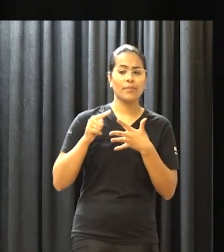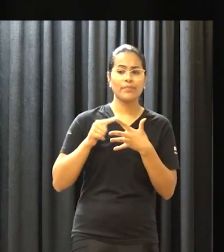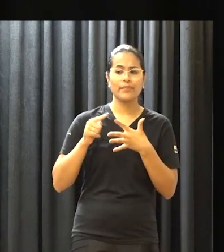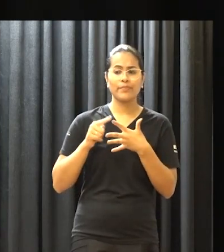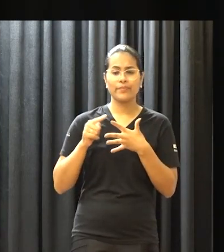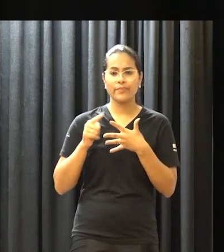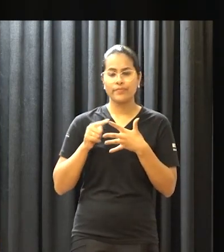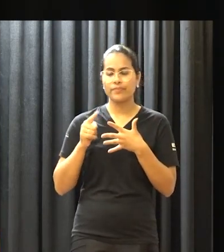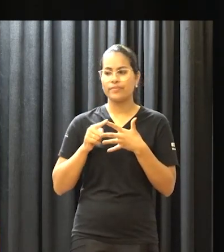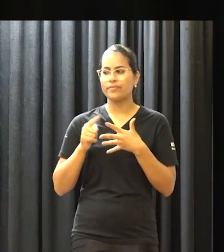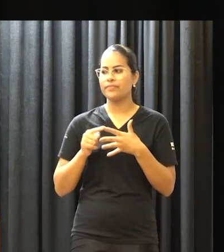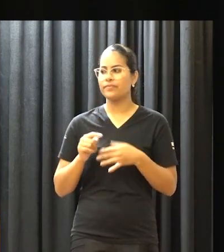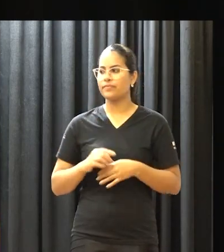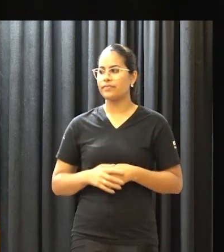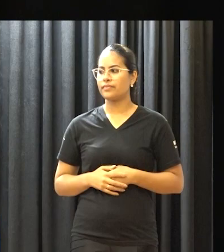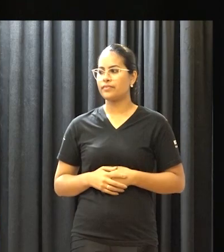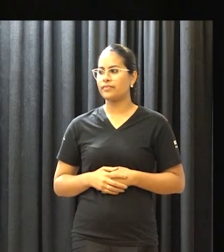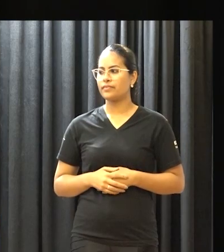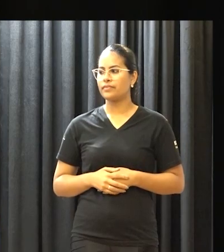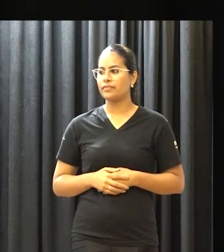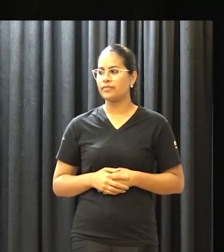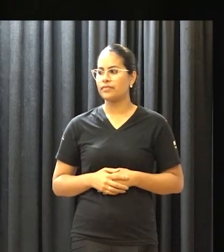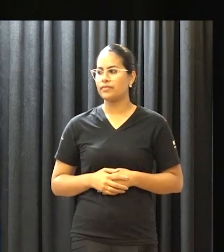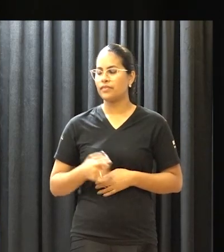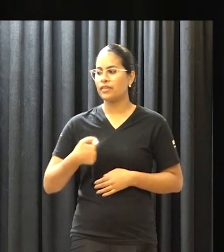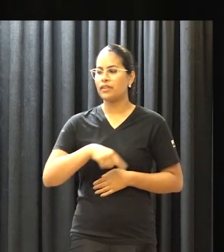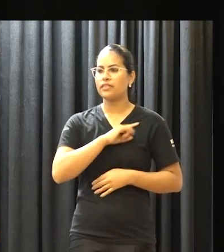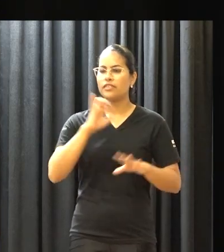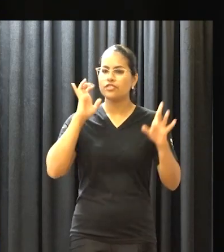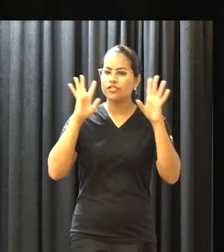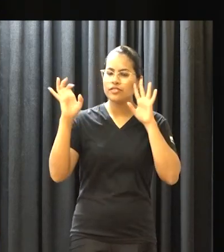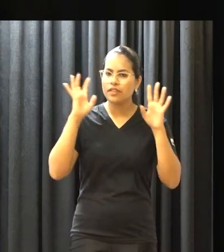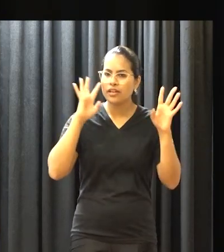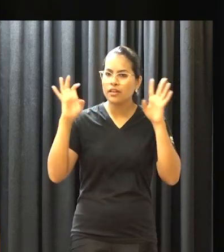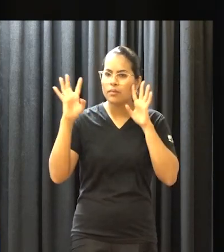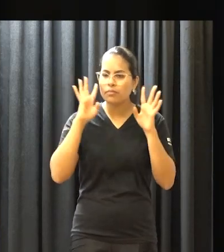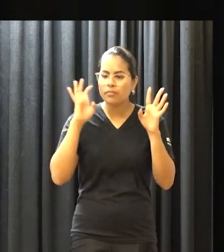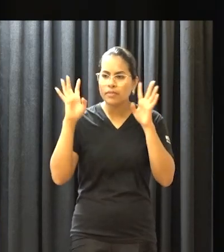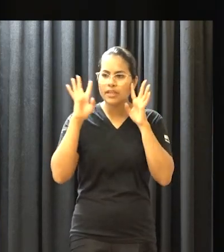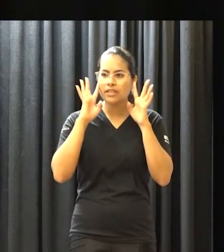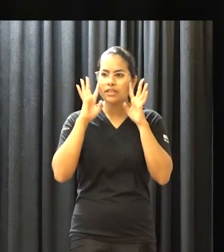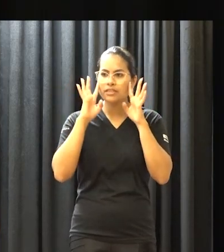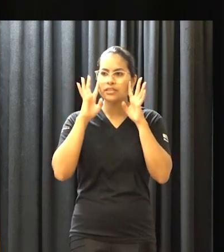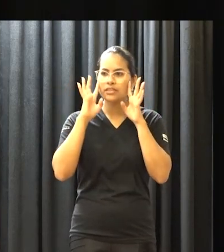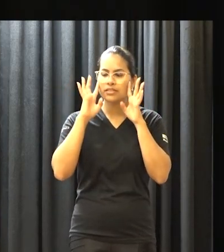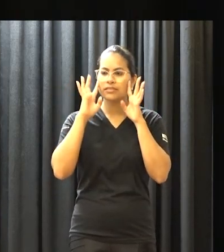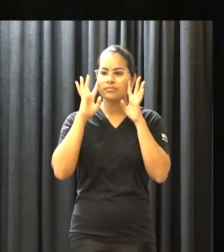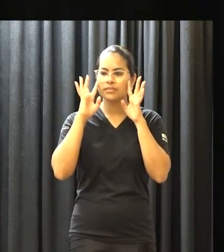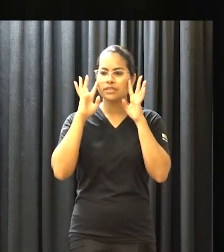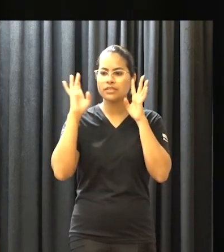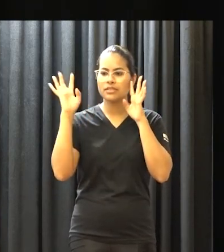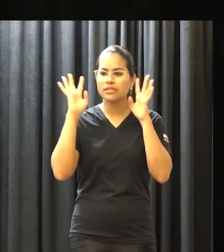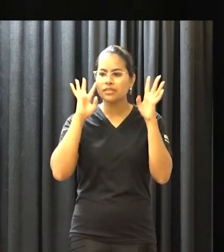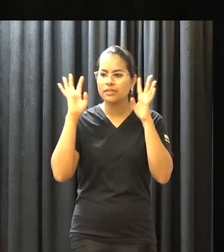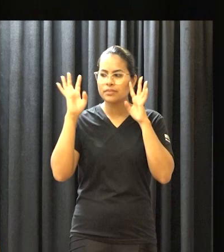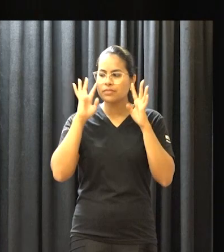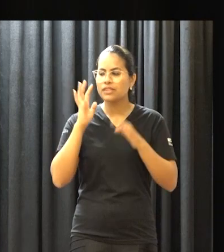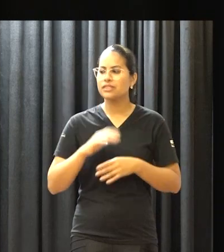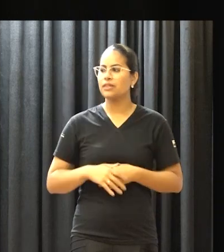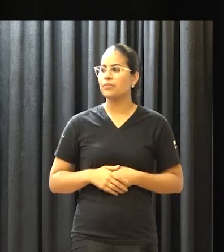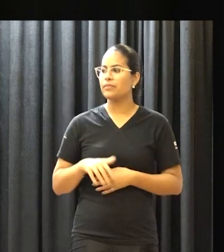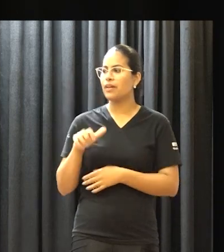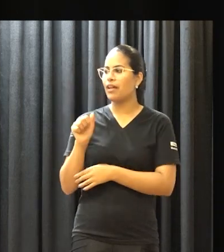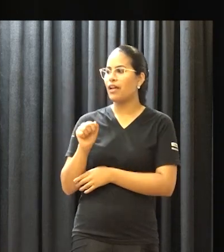dito é que a gente tem que pensar que, para estudar a teoria aleijada, eu preciso